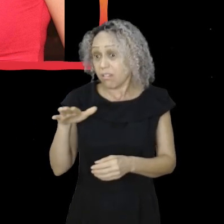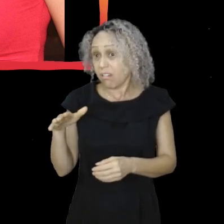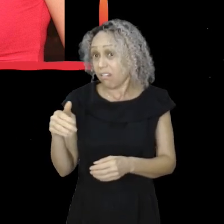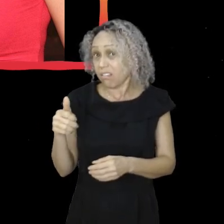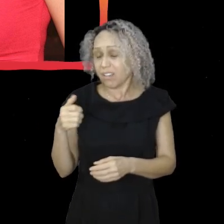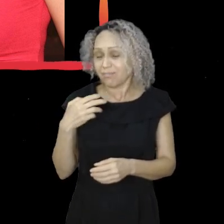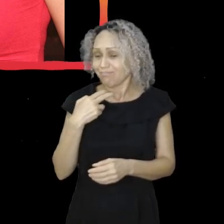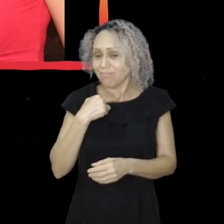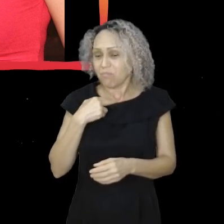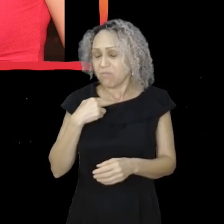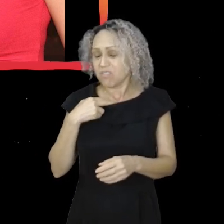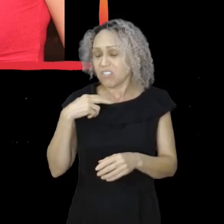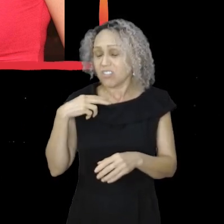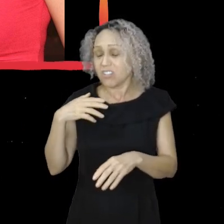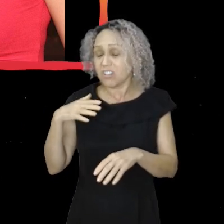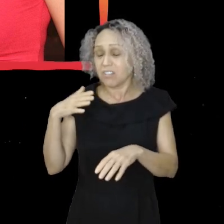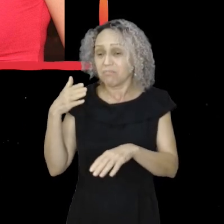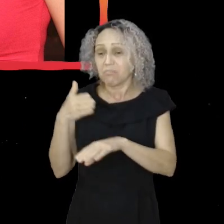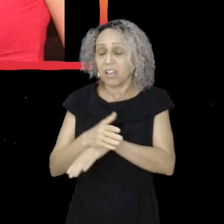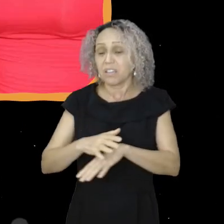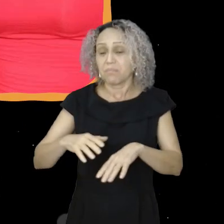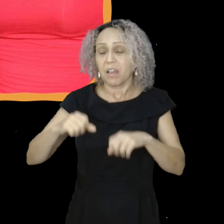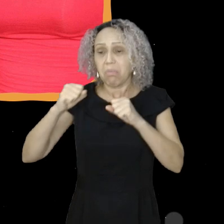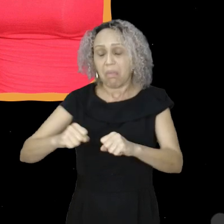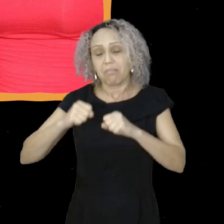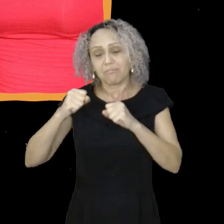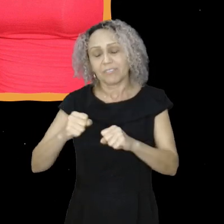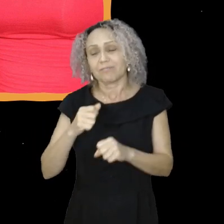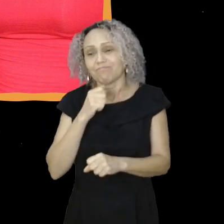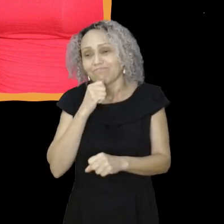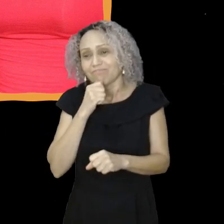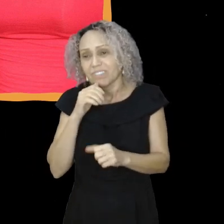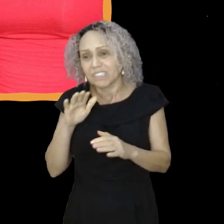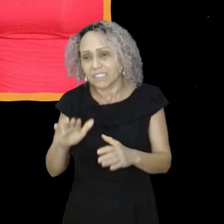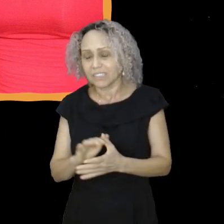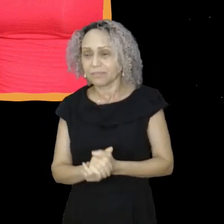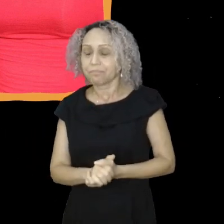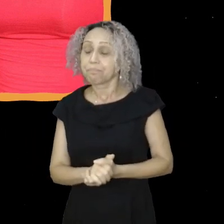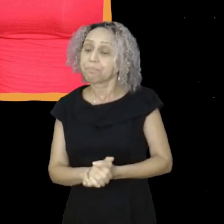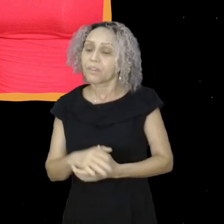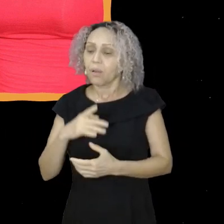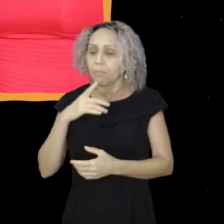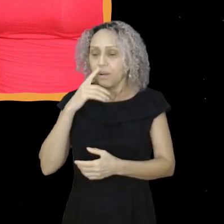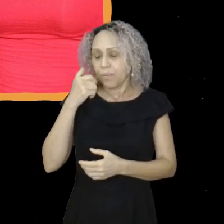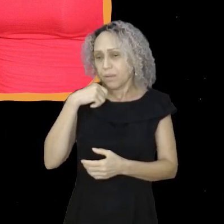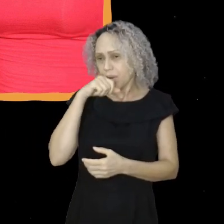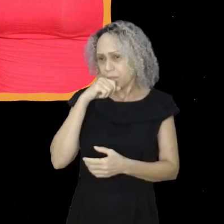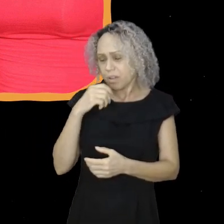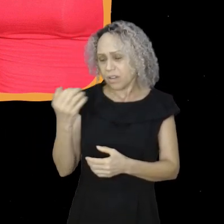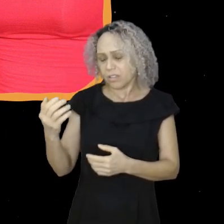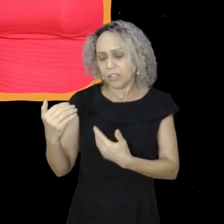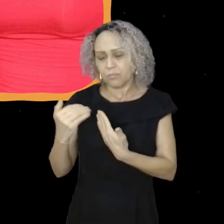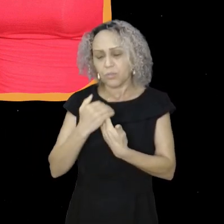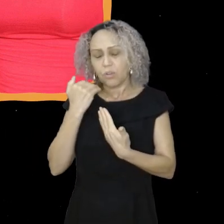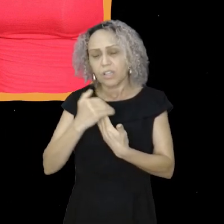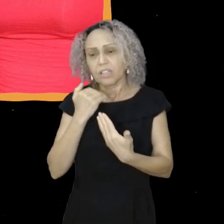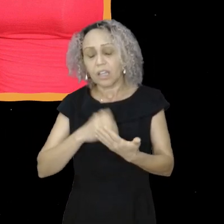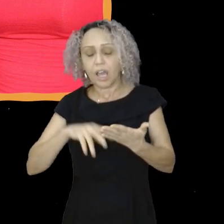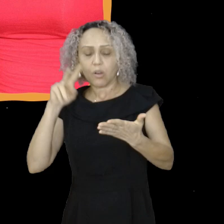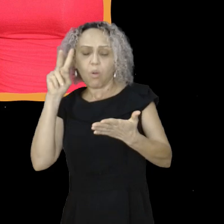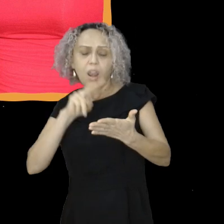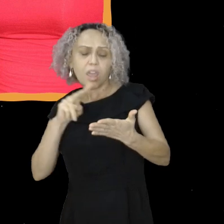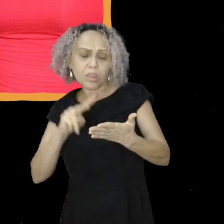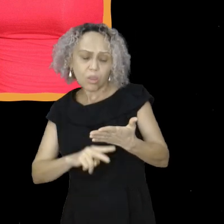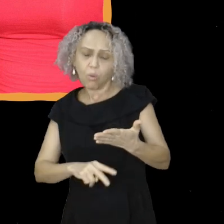exemplifica, né? O de mais importante que tem, né? Então eles sempre me orientaram leitura, sempre me orientaram, me direcionaram politicamente nesse